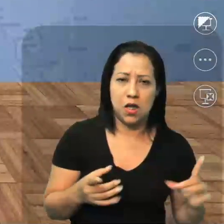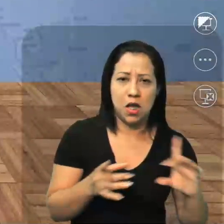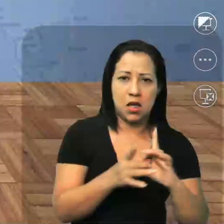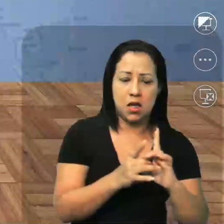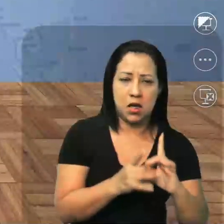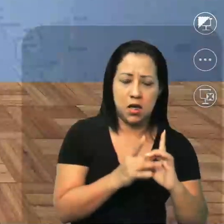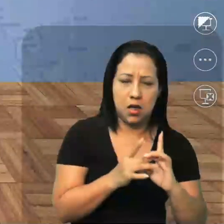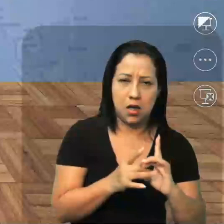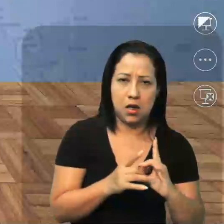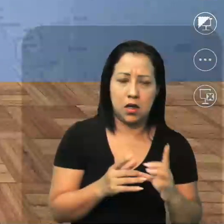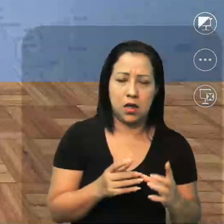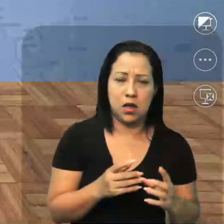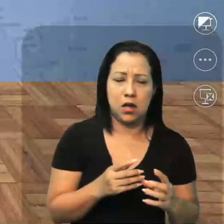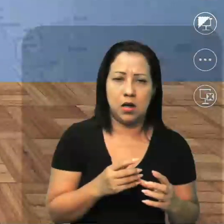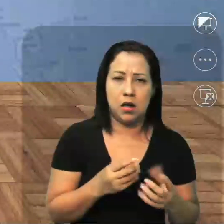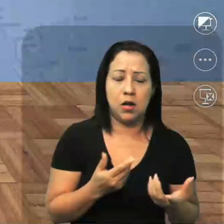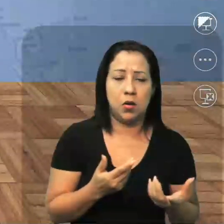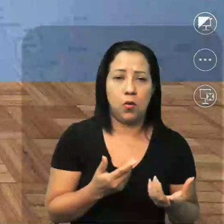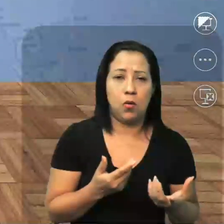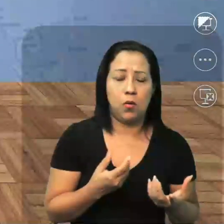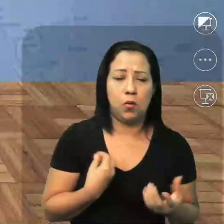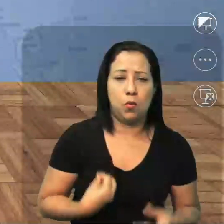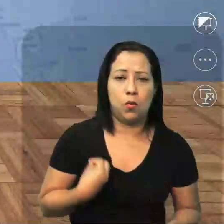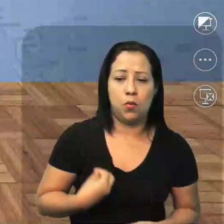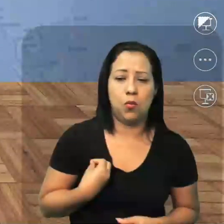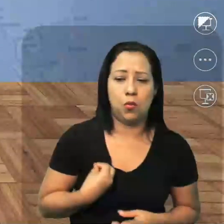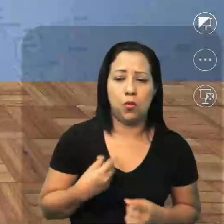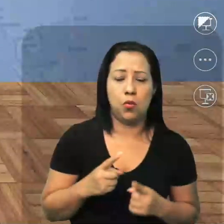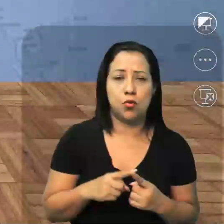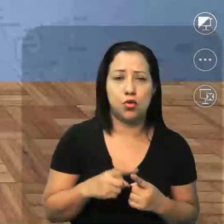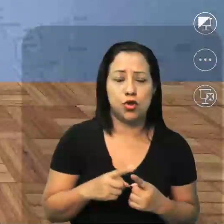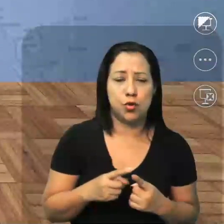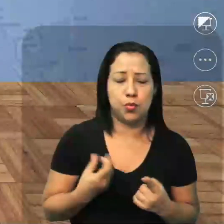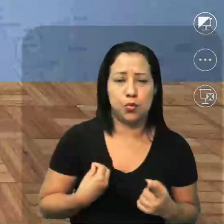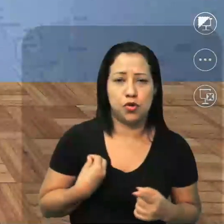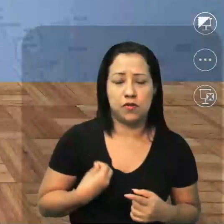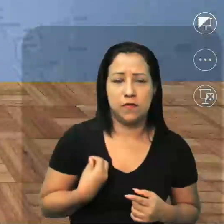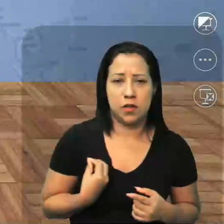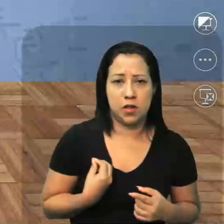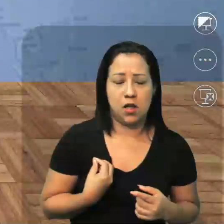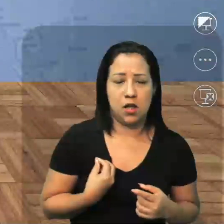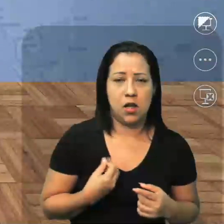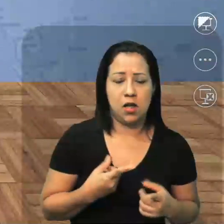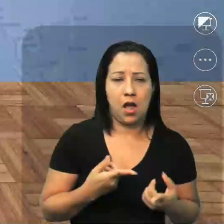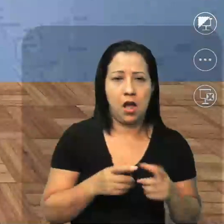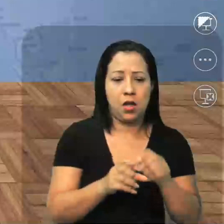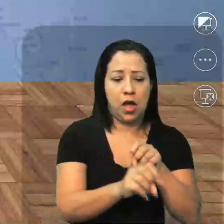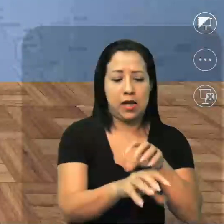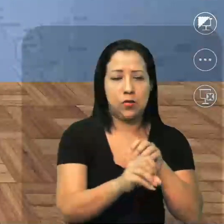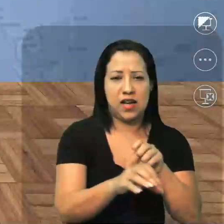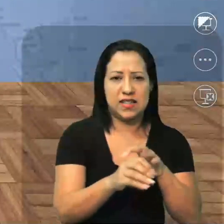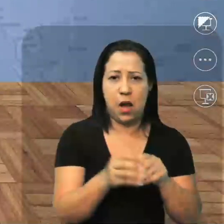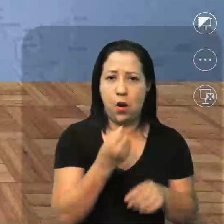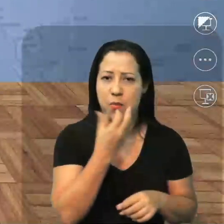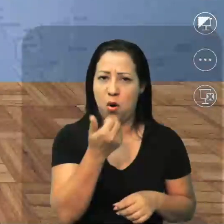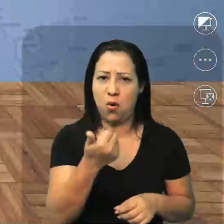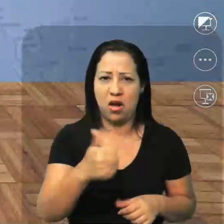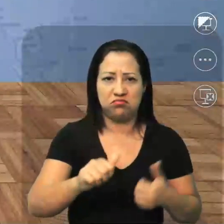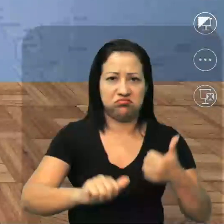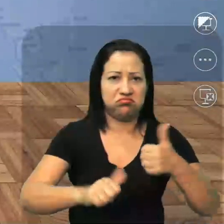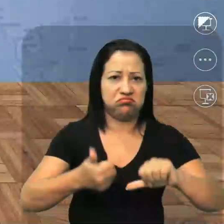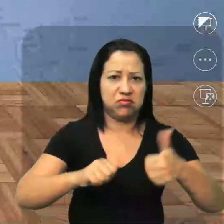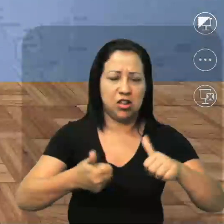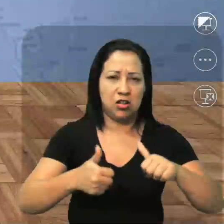com a qualidade de educação, muitas vezes, que é oferecido. Isso, se você oferece uma